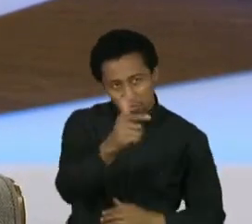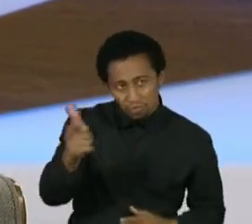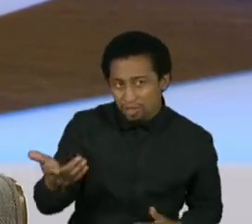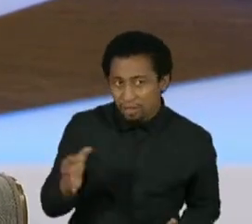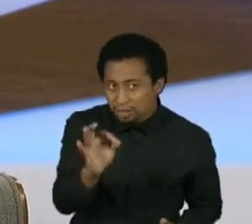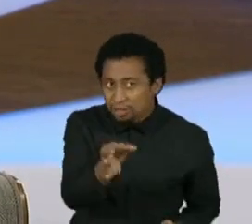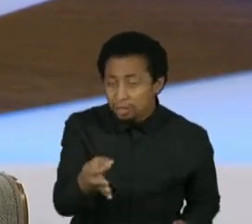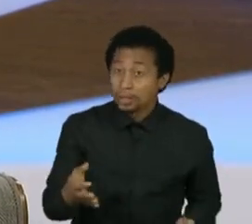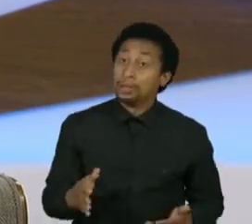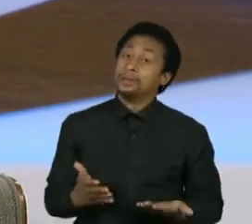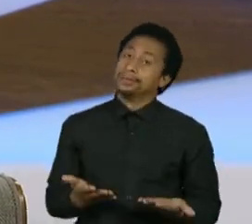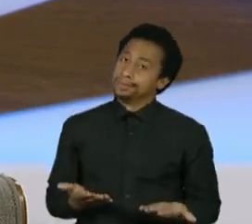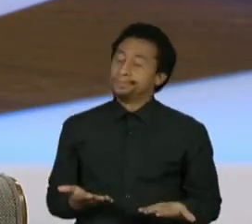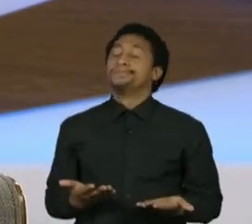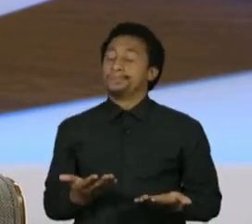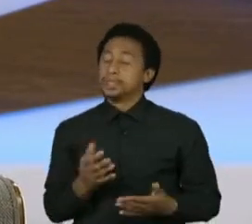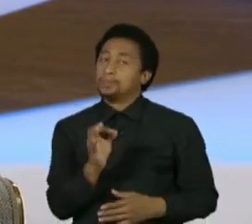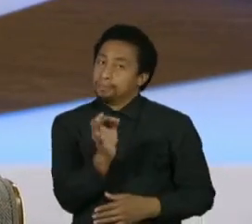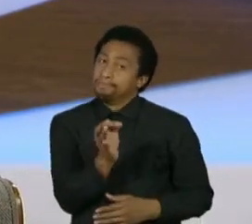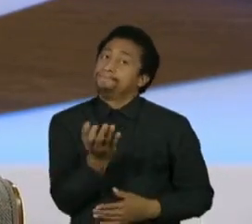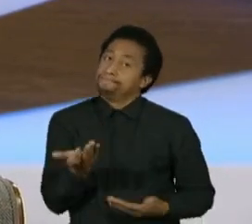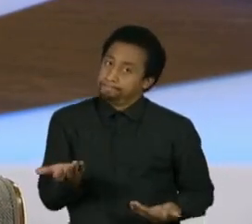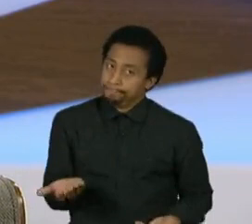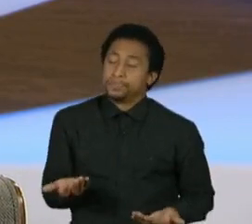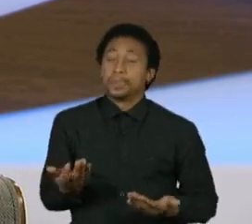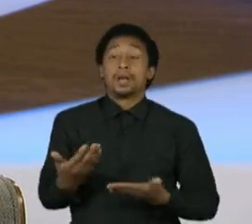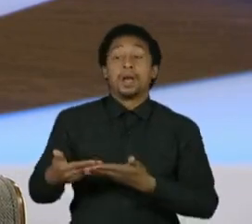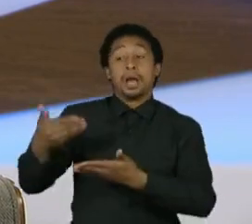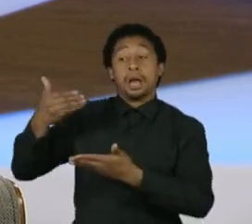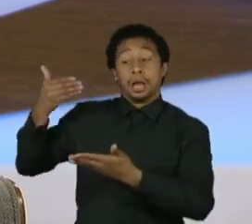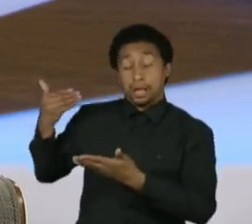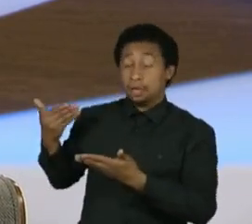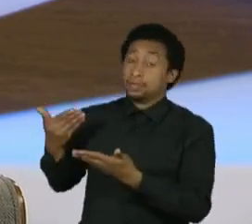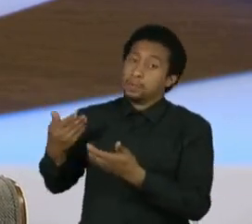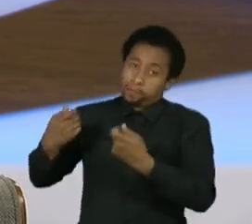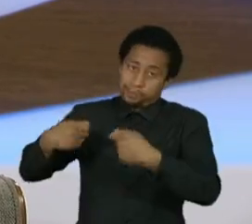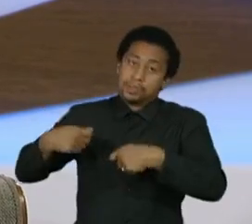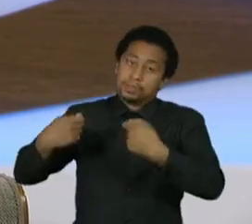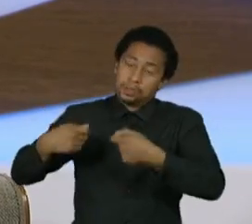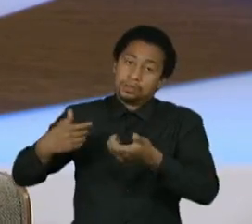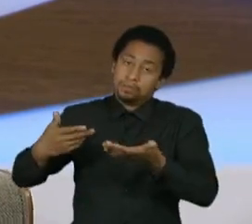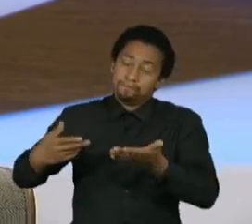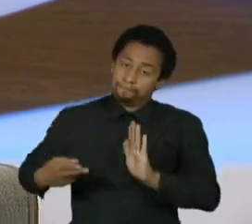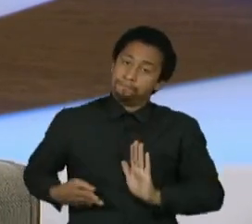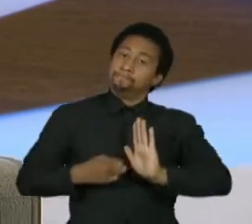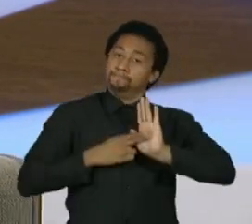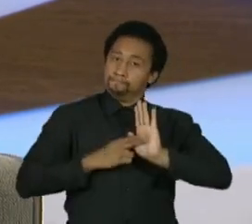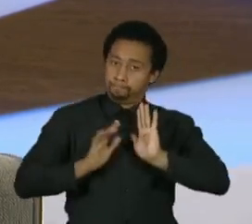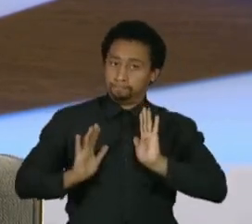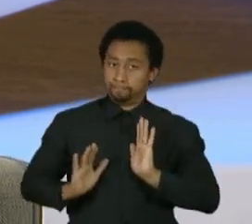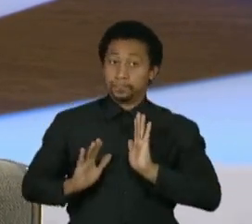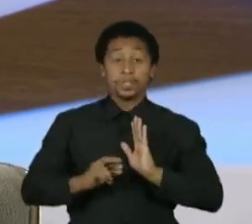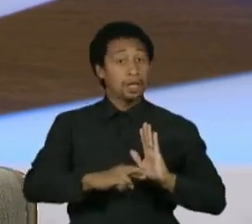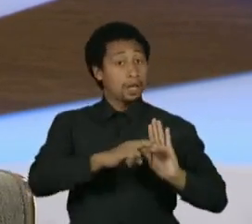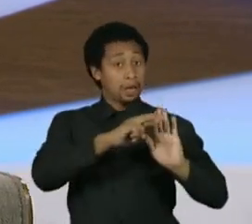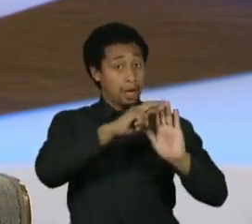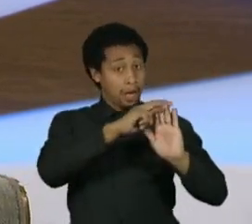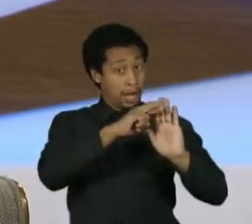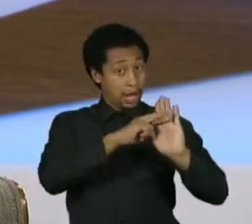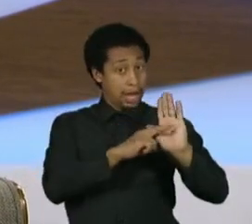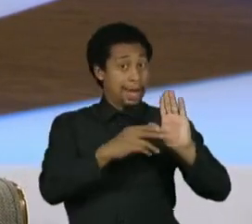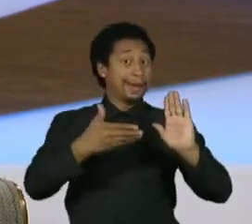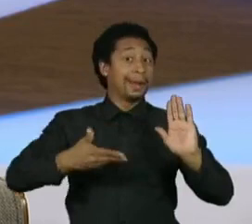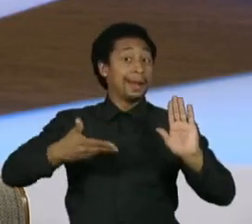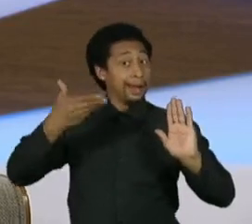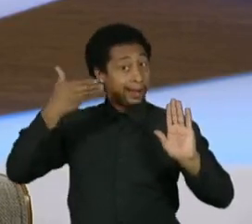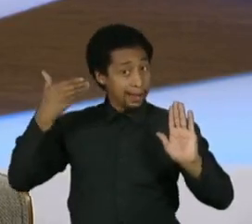realidade que nós não podemos apartar. A norma vigente à época exigia apenas e tão somente que